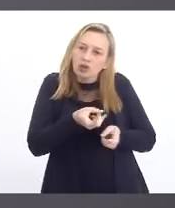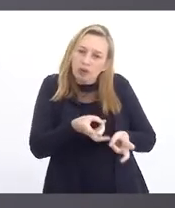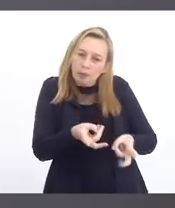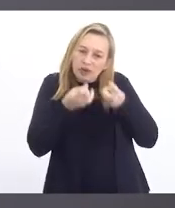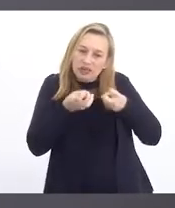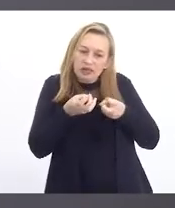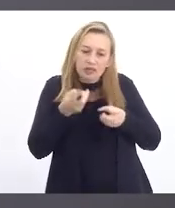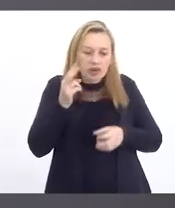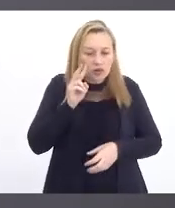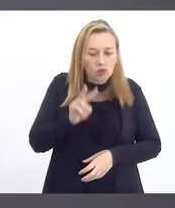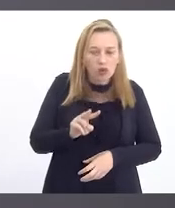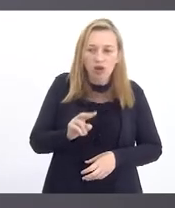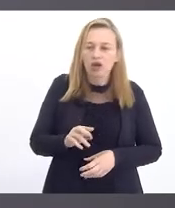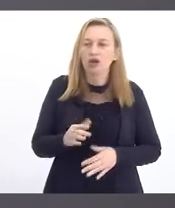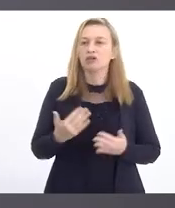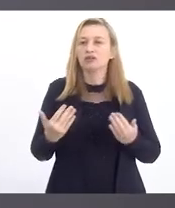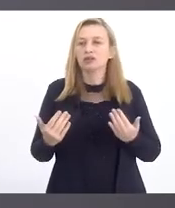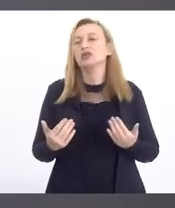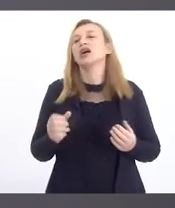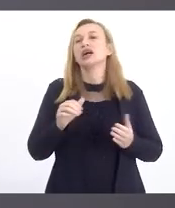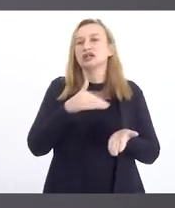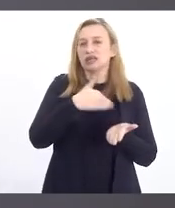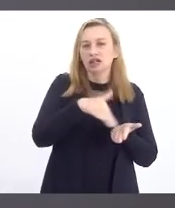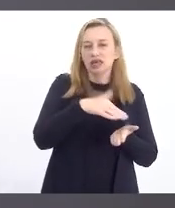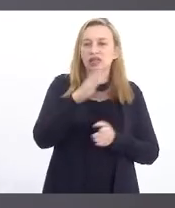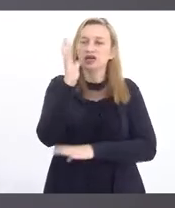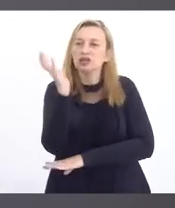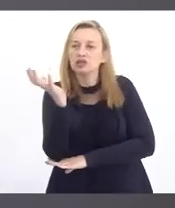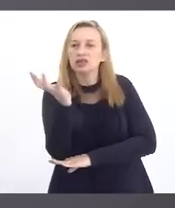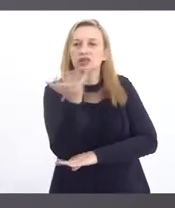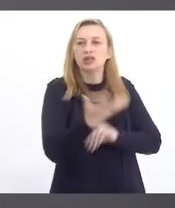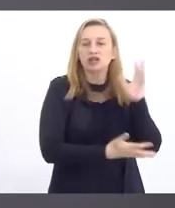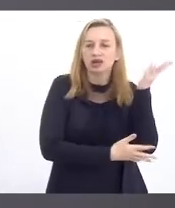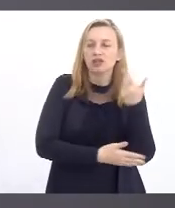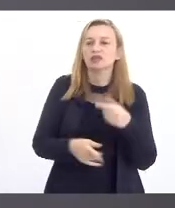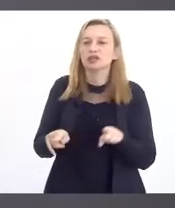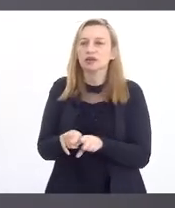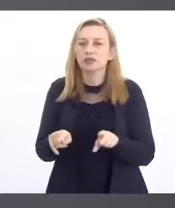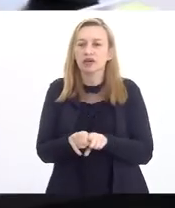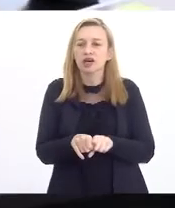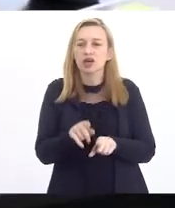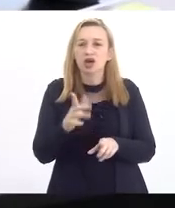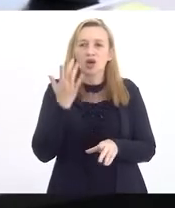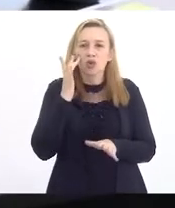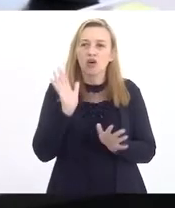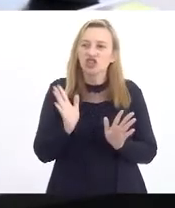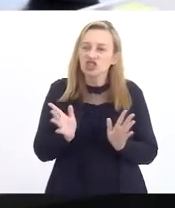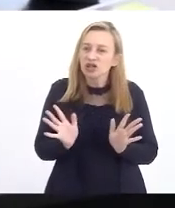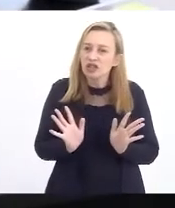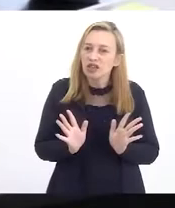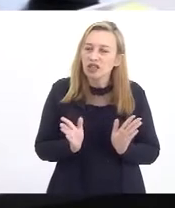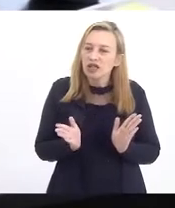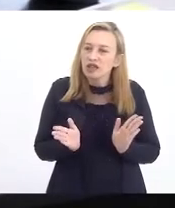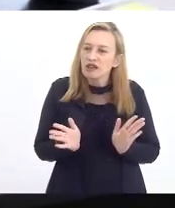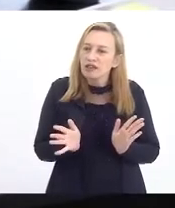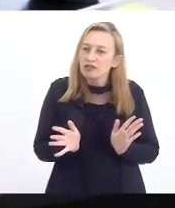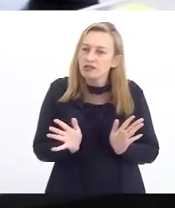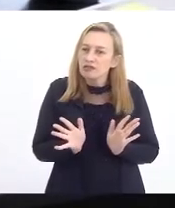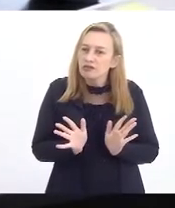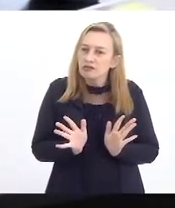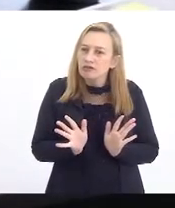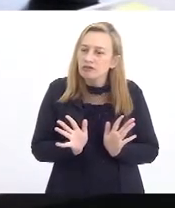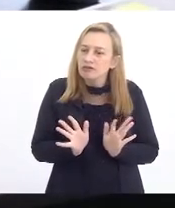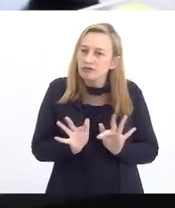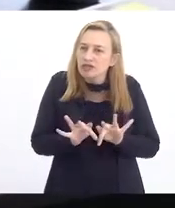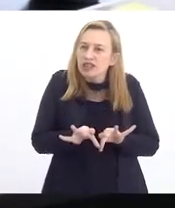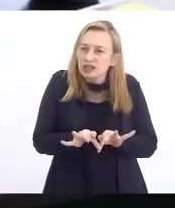visualmente. Paralelo a isso, a Secretaria de Ambiente está implantando, que eu acho que é fechar um ciclo de medidas de